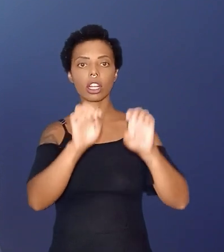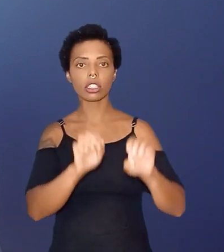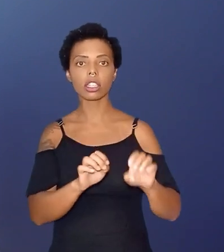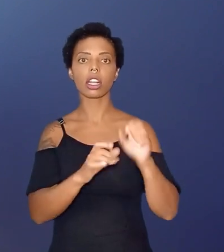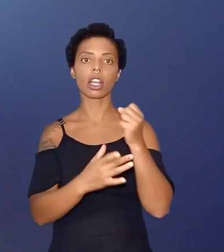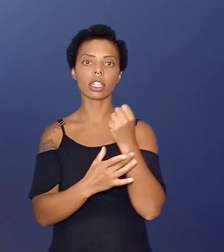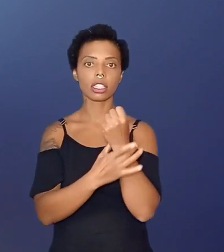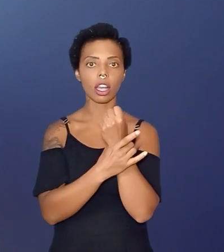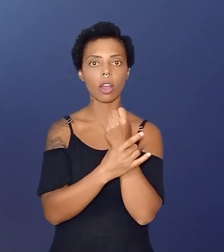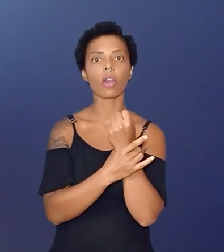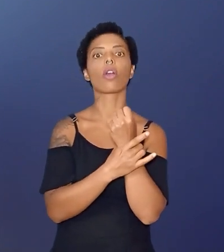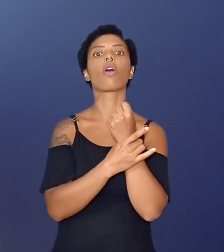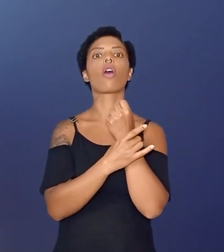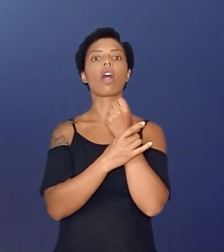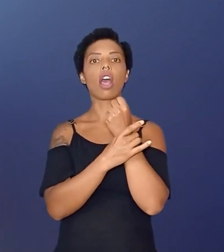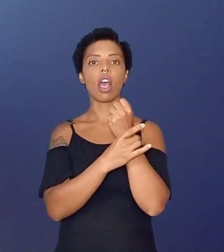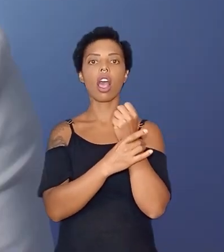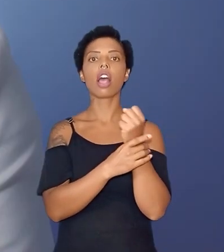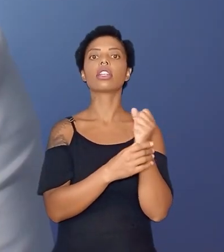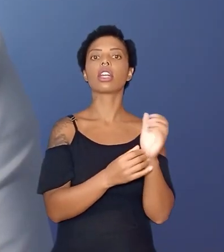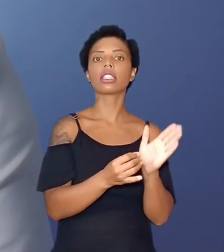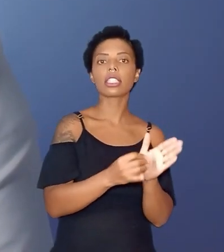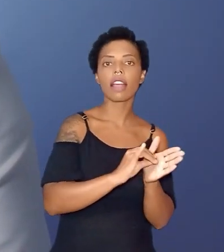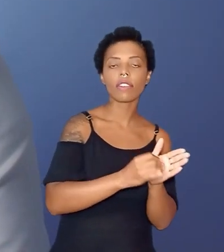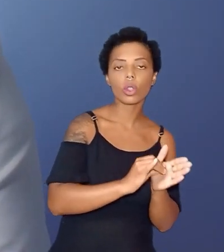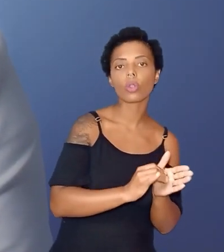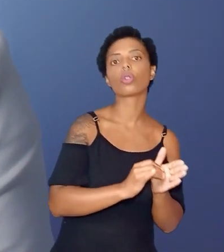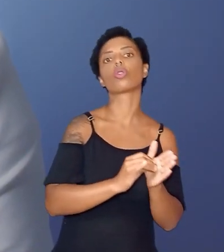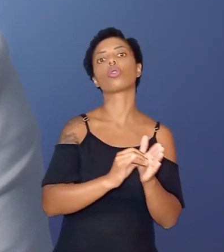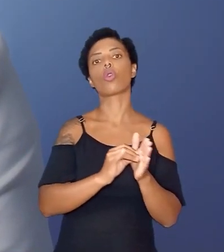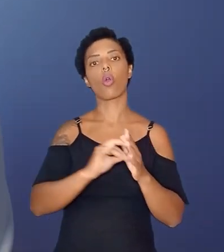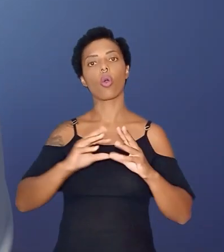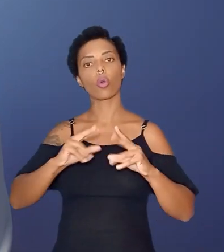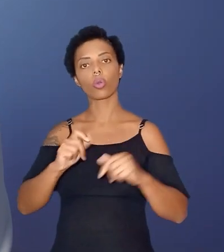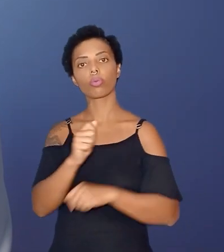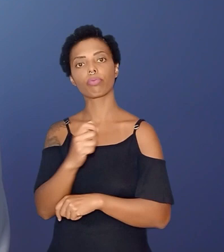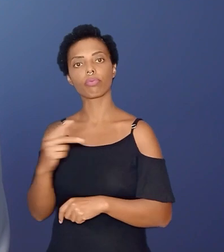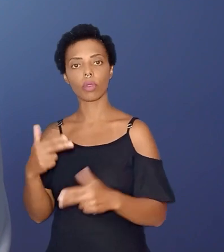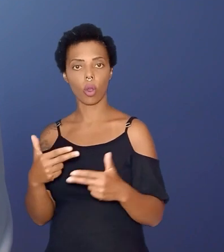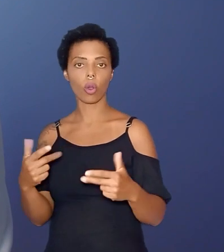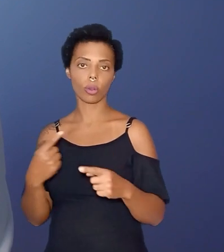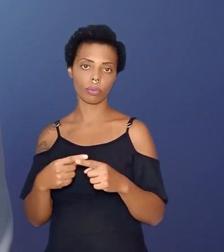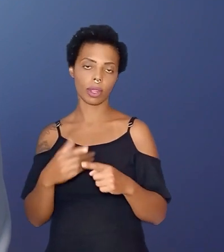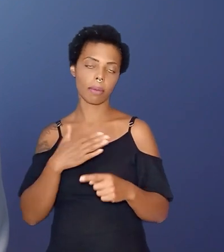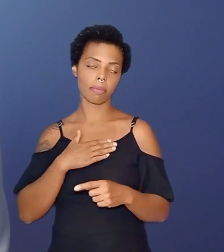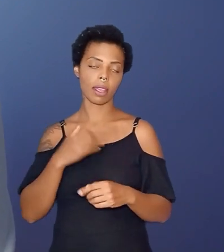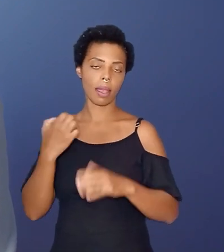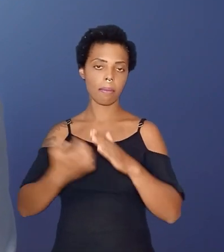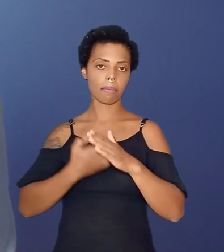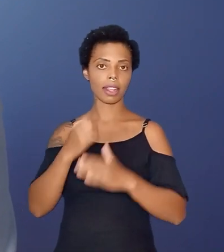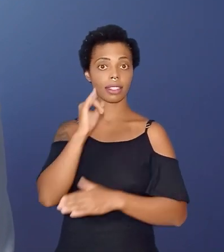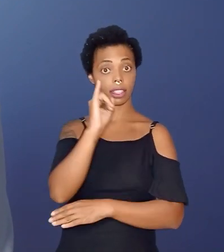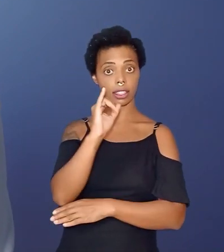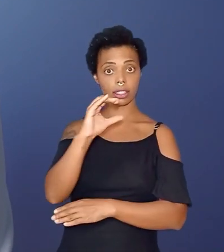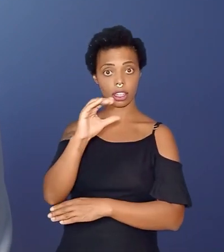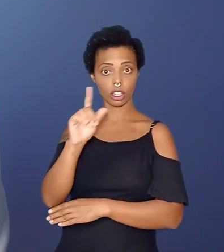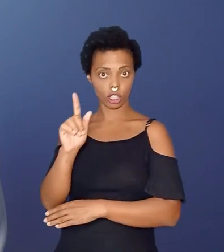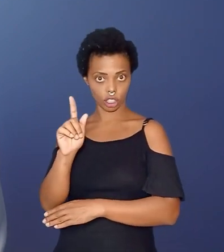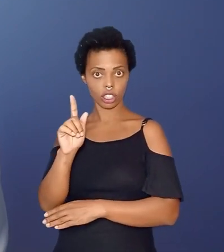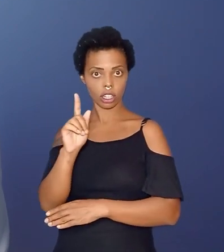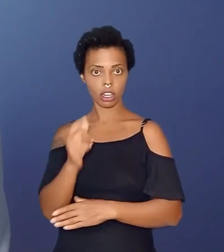da infraestrutura, gestão da segurança de servidores, de aplicações que a minha empresa, a